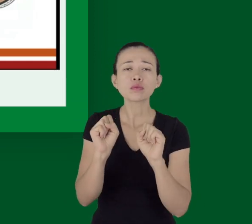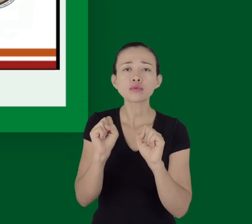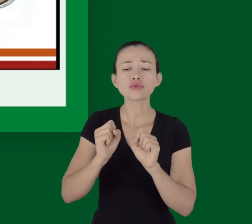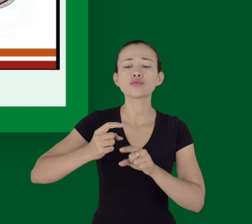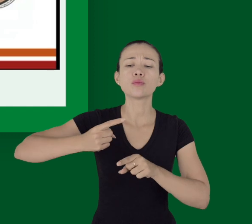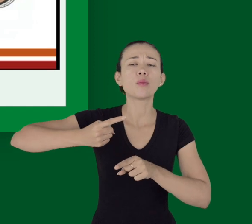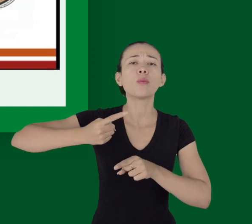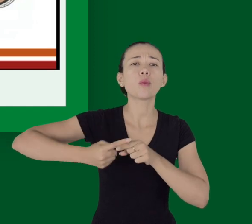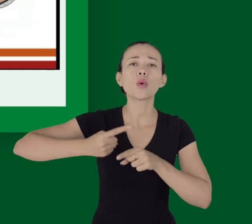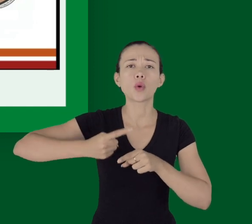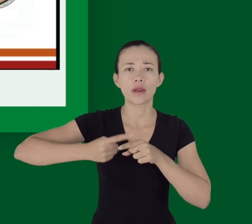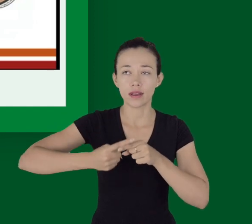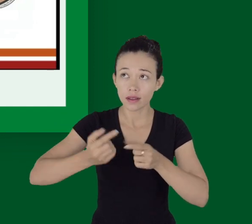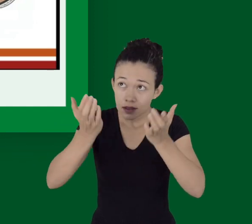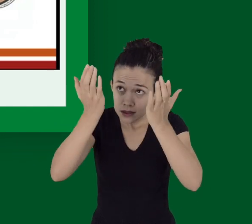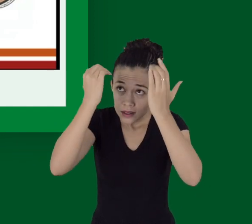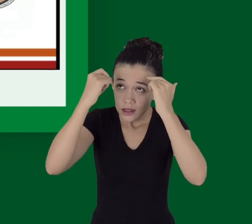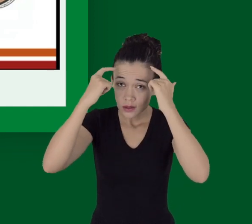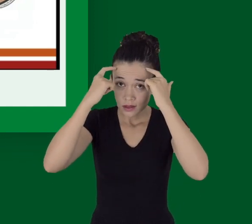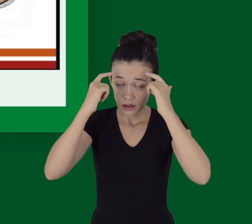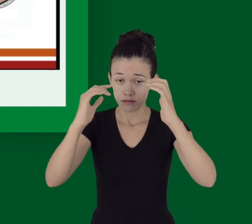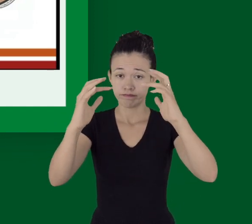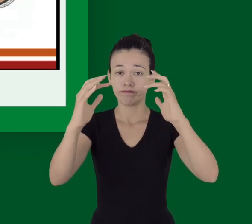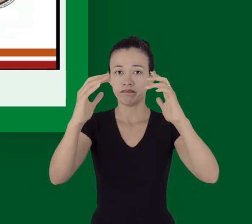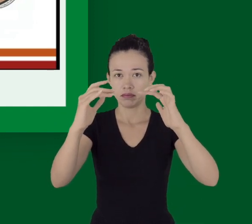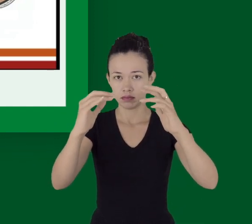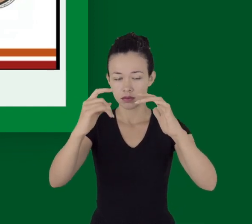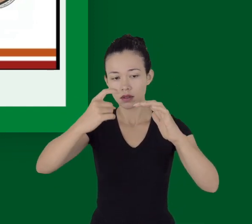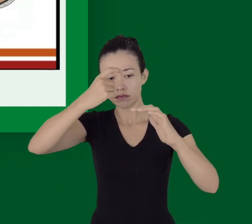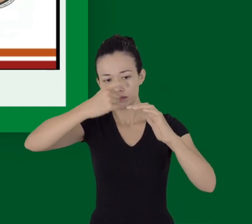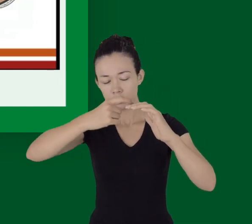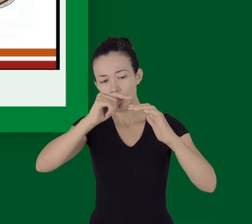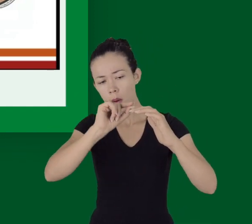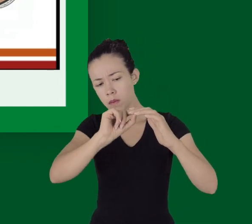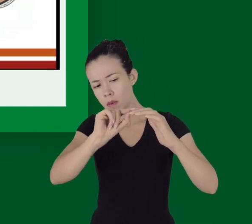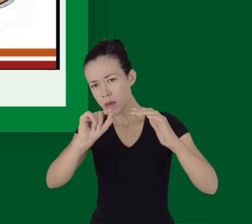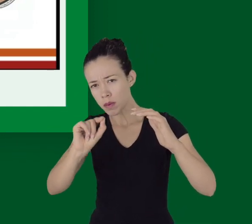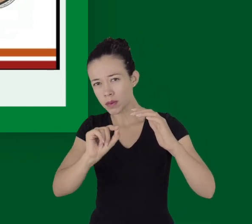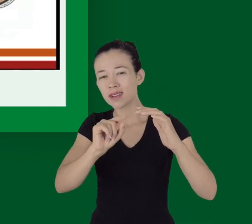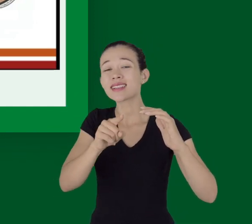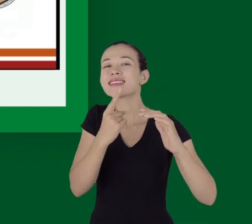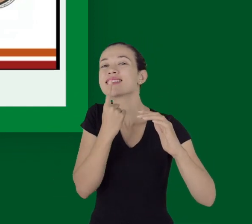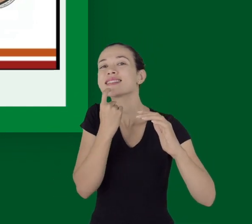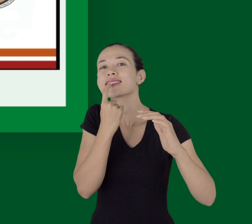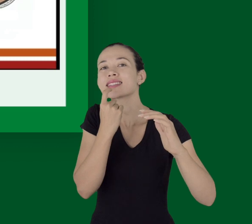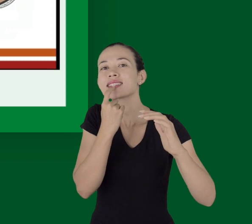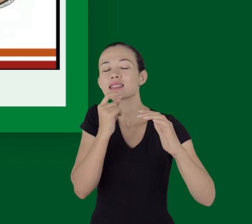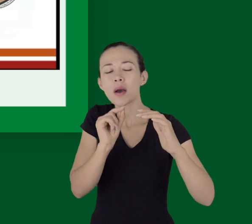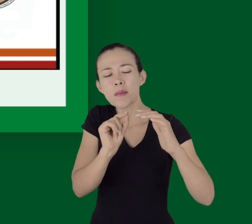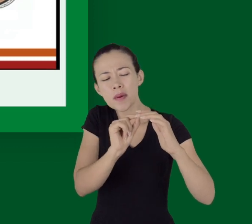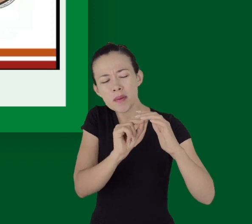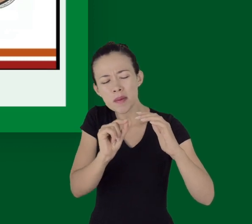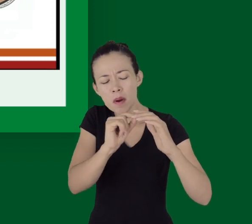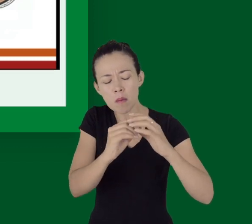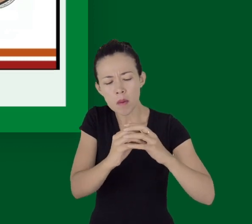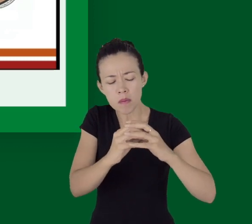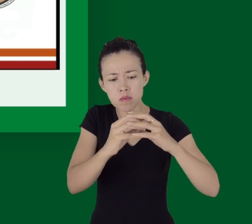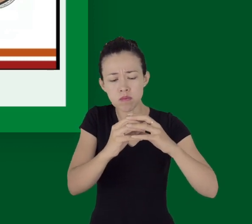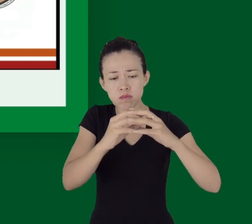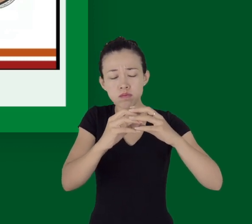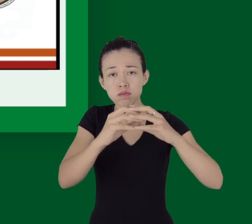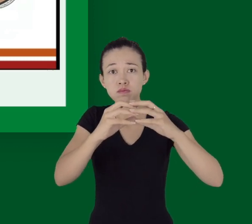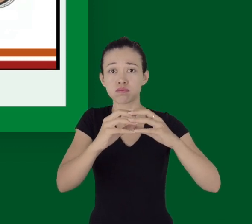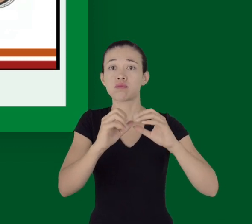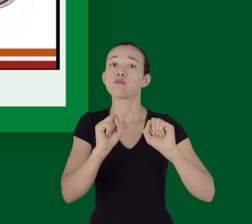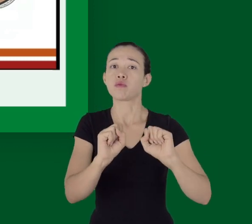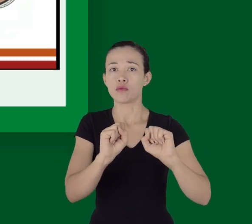expansivo, a gente tem algumas configurações bem específicas de hematomas que podem se formar. Seja ele se formando